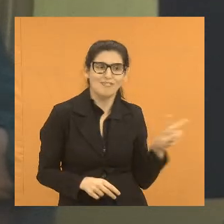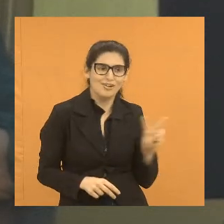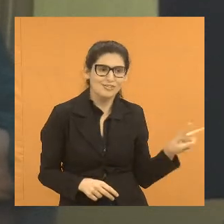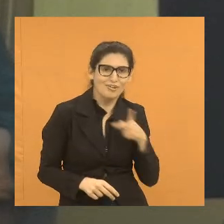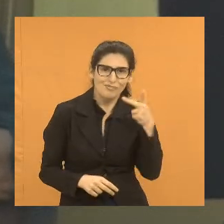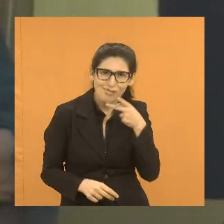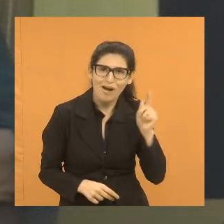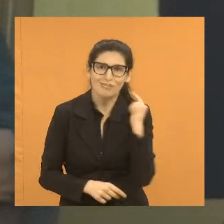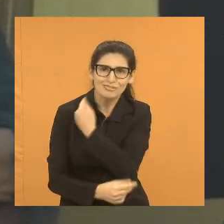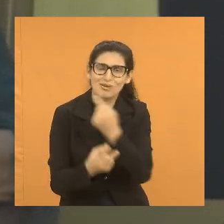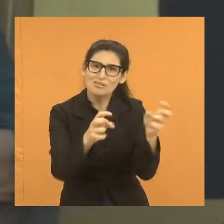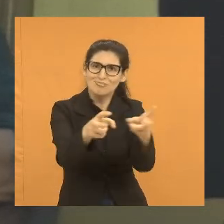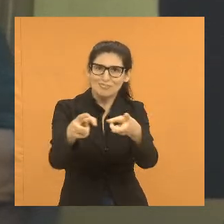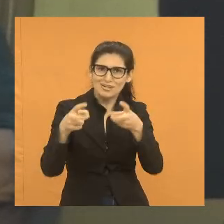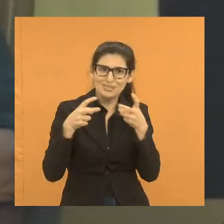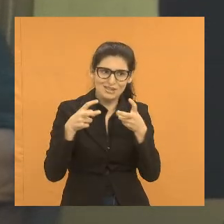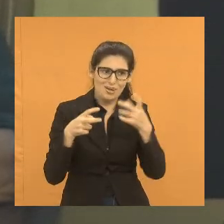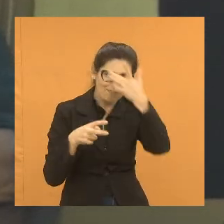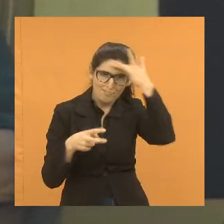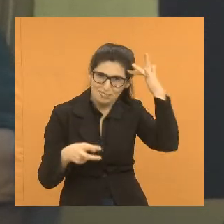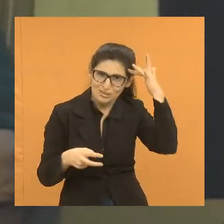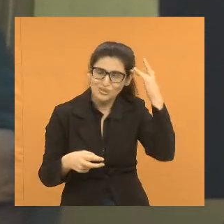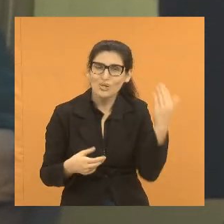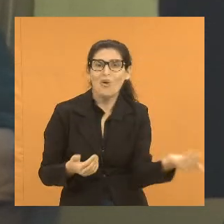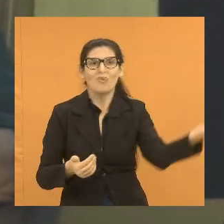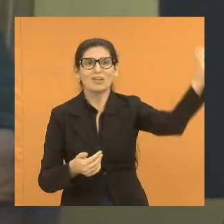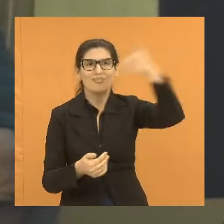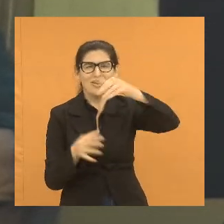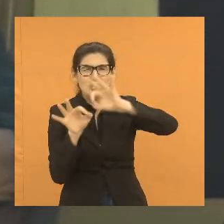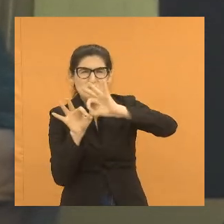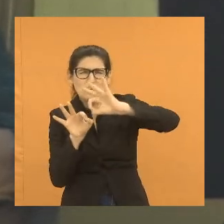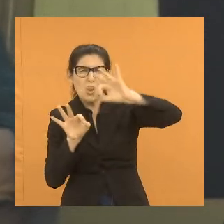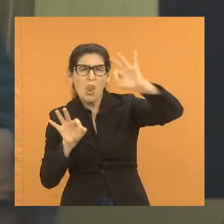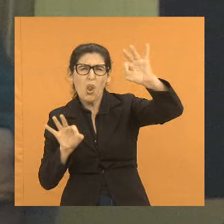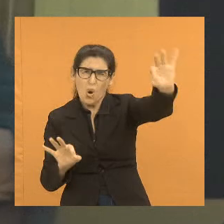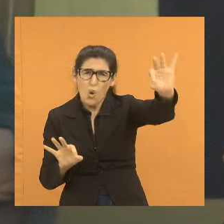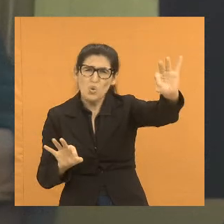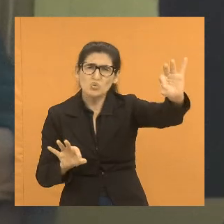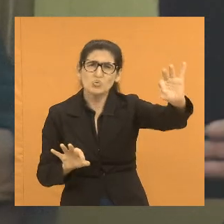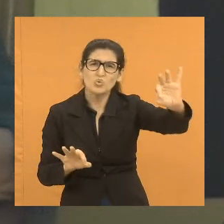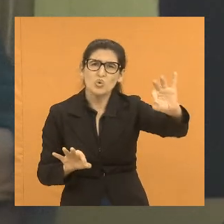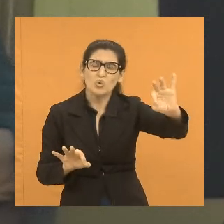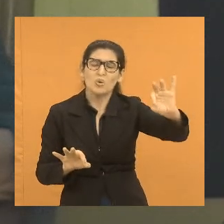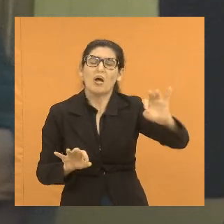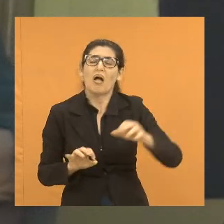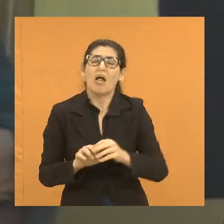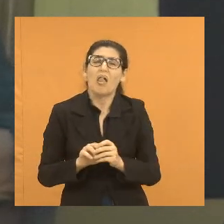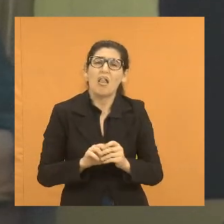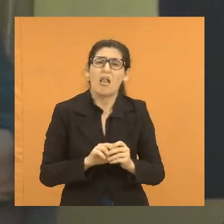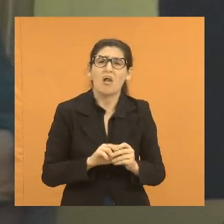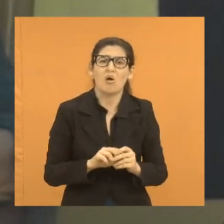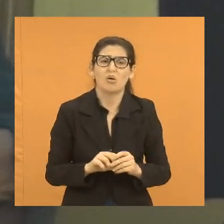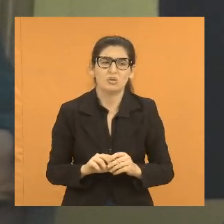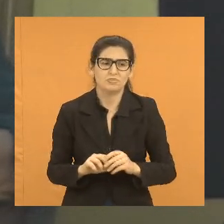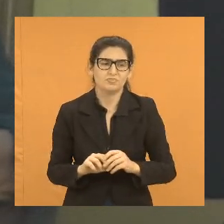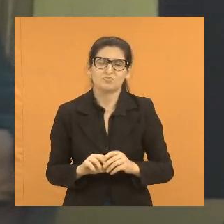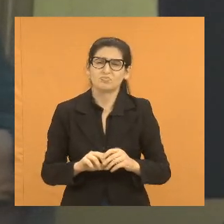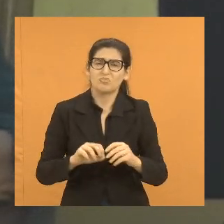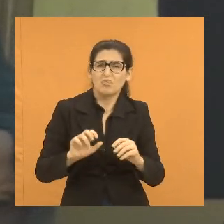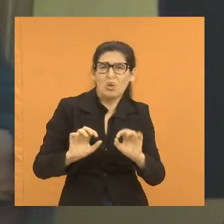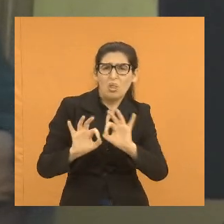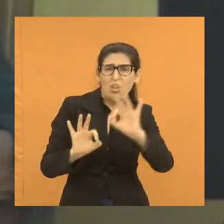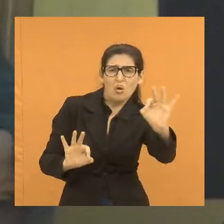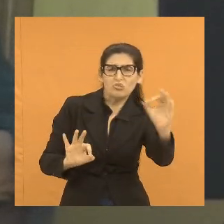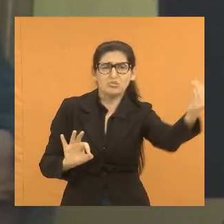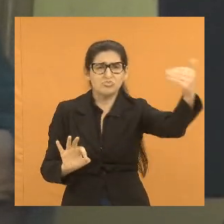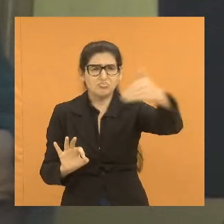mesmo pessoas vindo da região leste, oeste, todo mundo indo lá muitas vezes